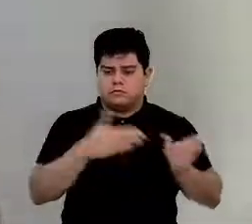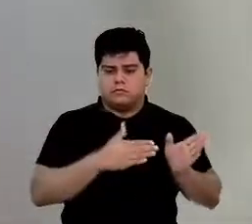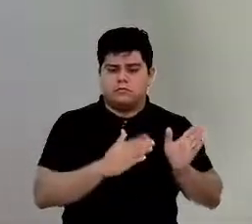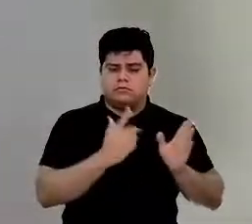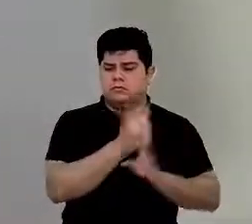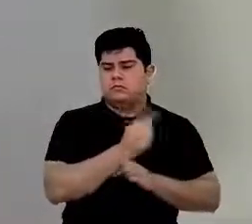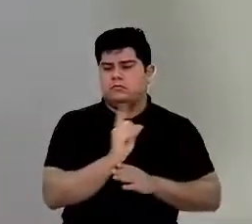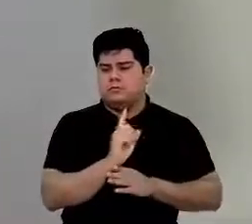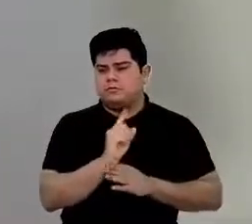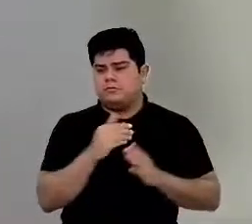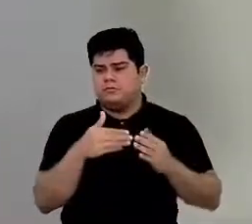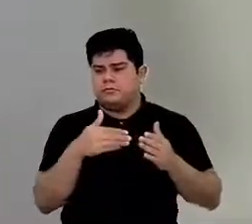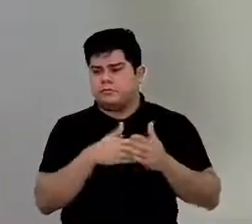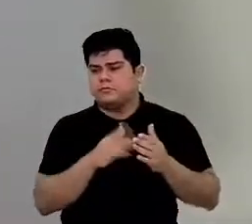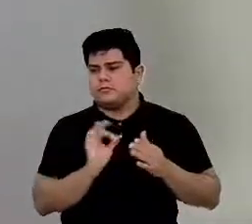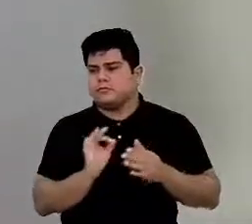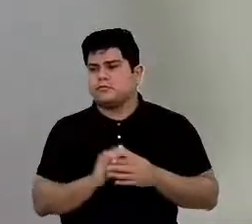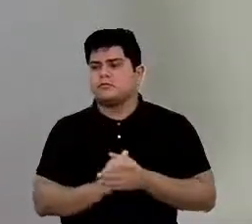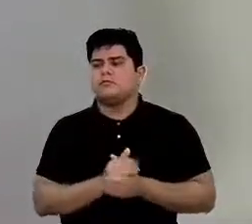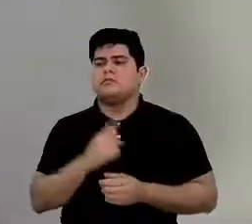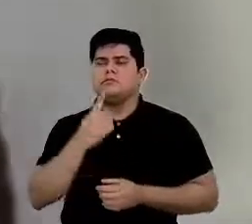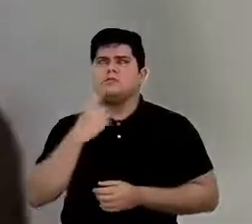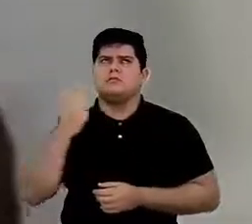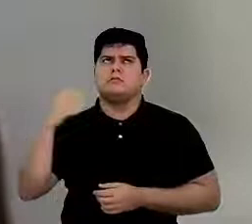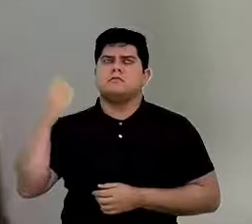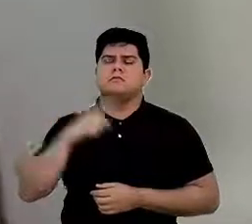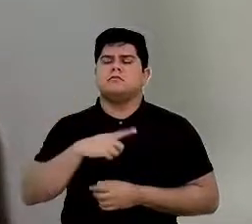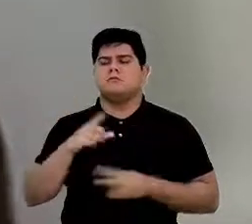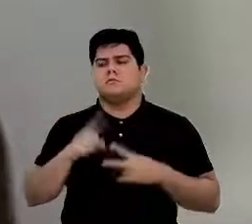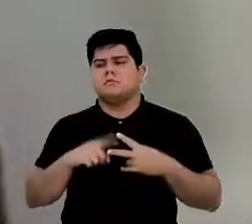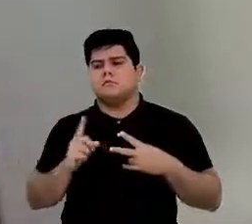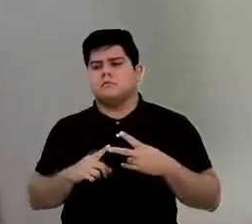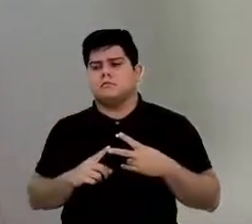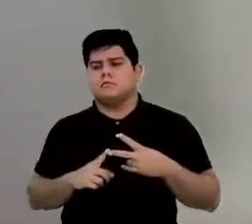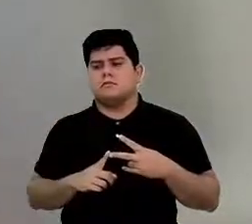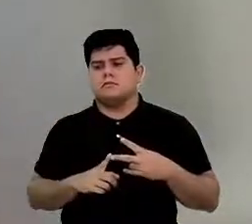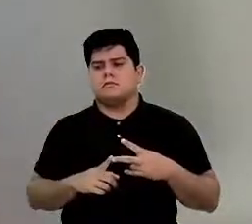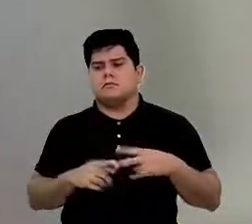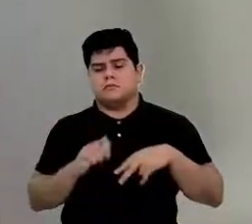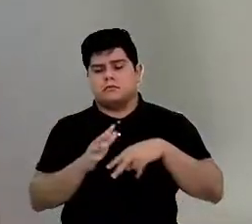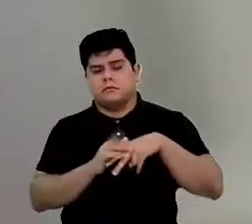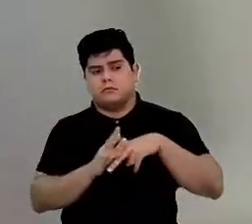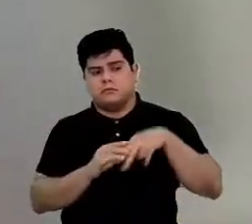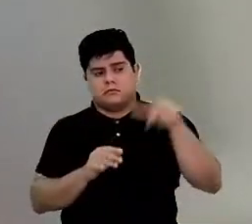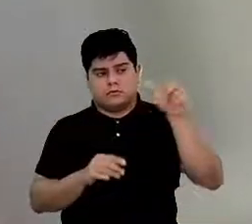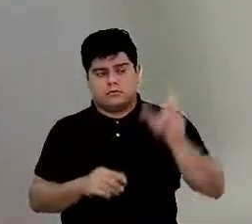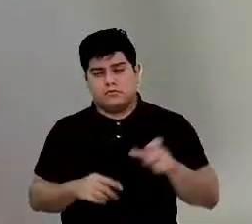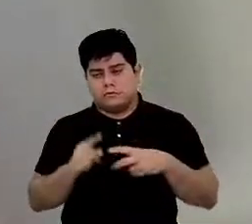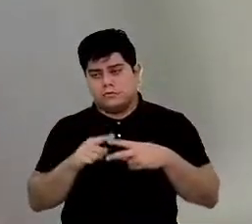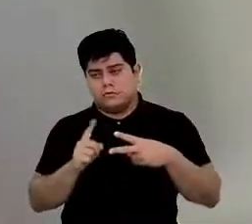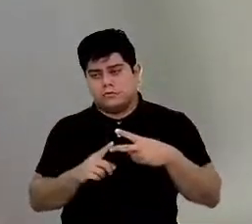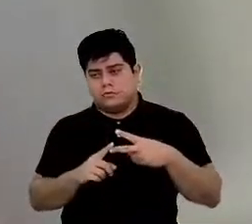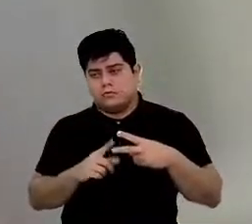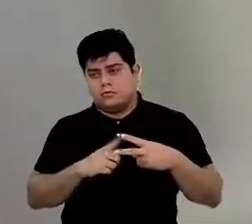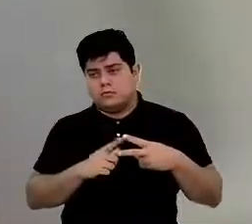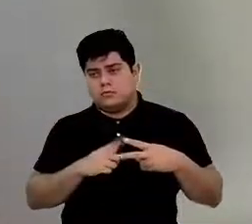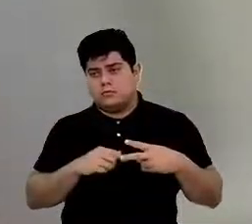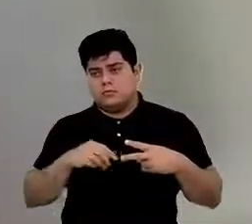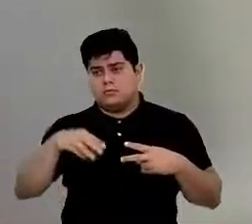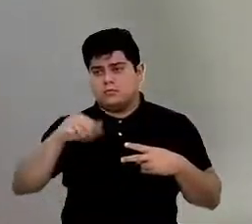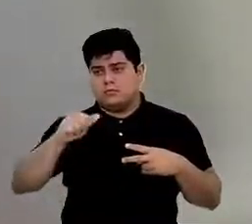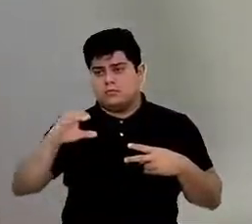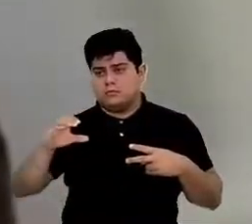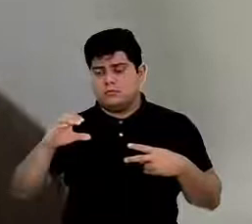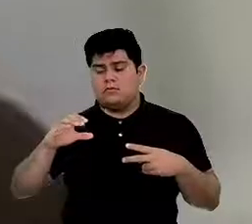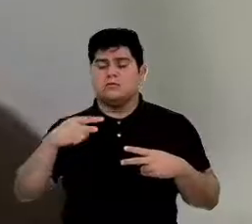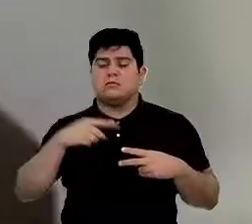saída. Recentemente, a gente teve 2 casos de pacientes com MEC, né, Mitral Annular Calcification,